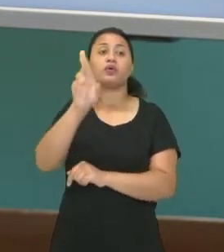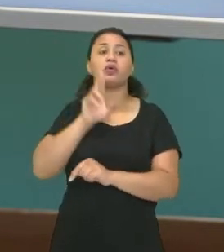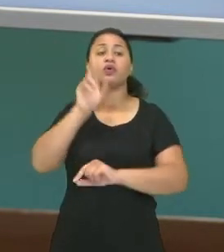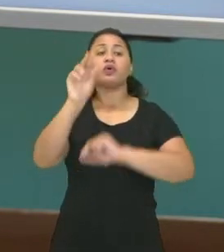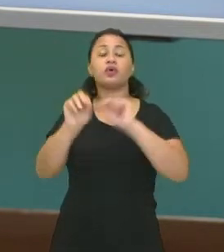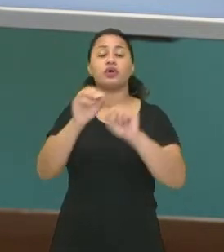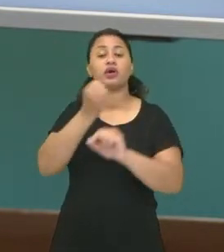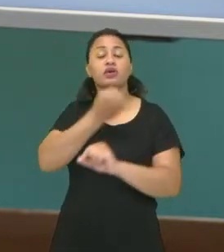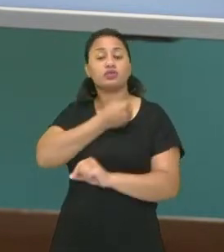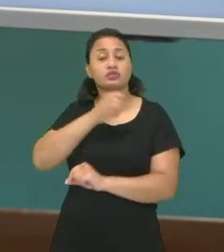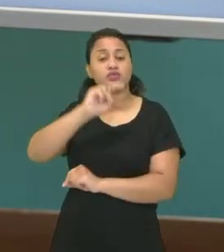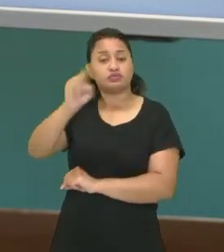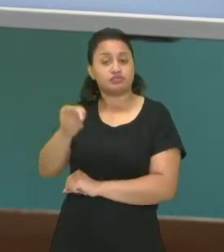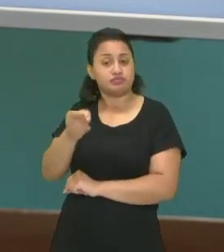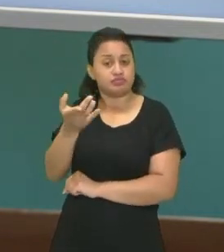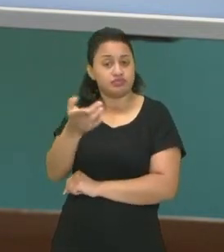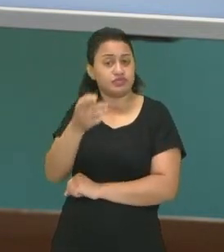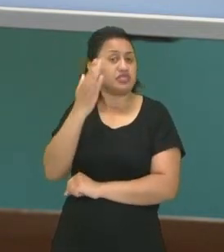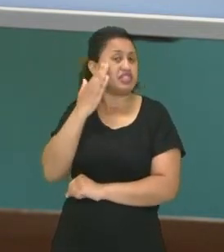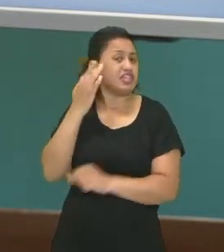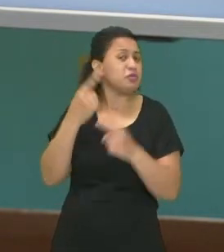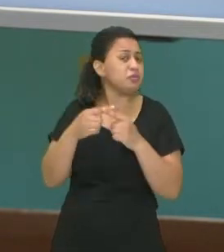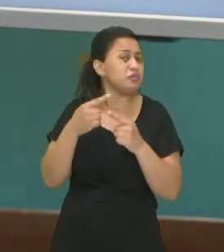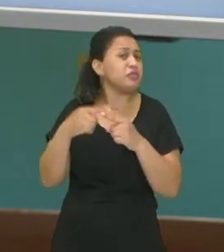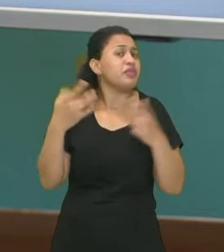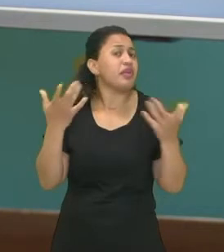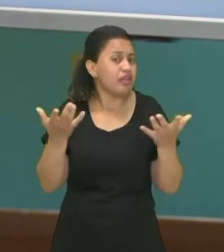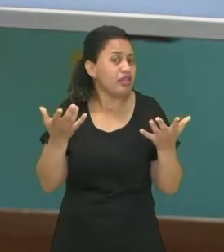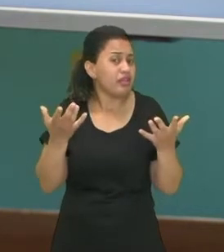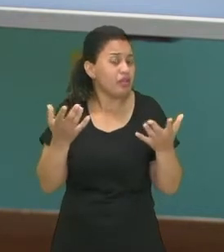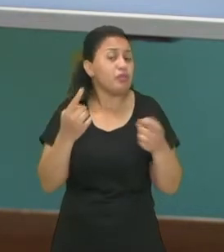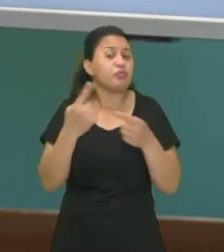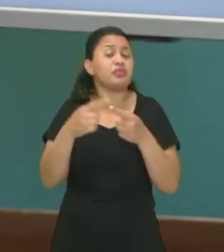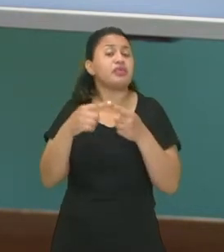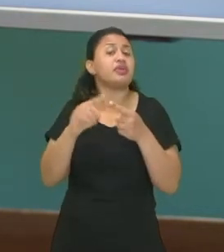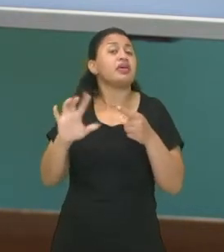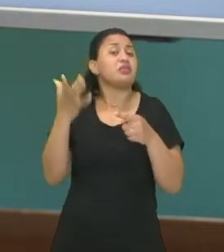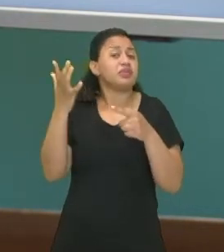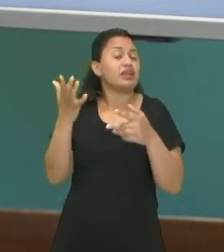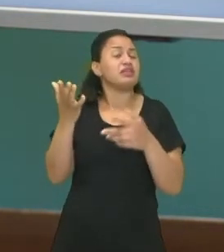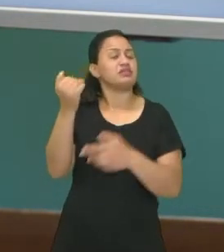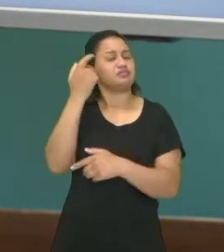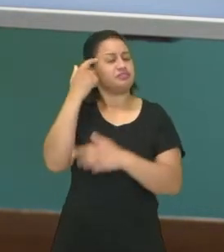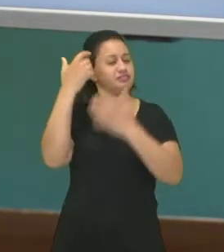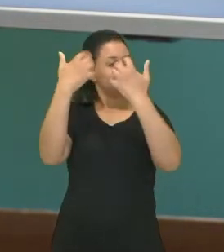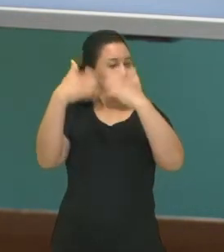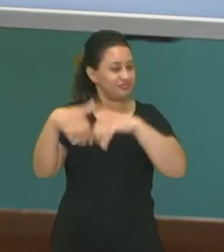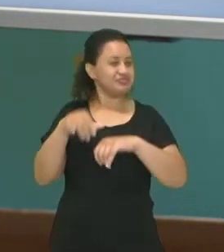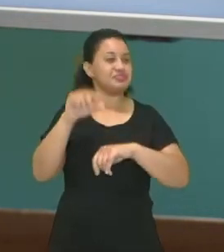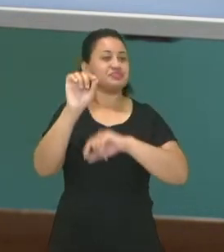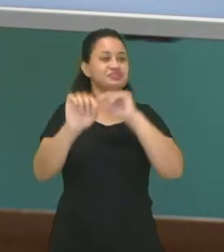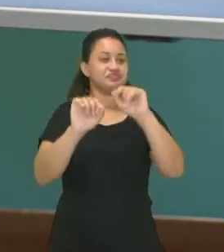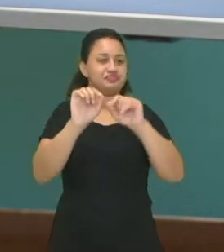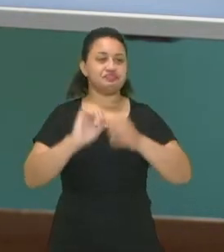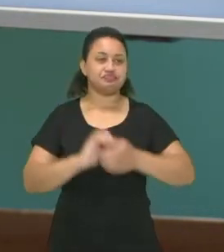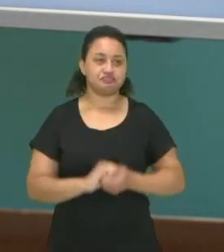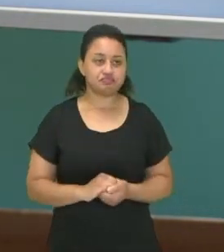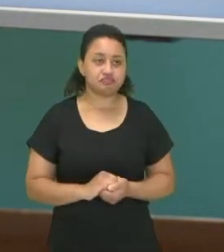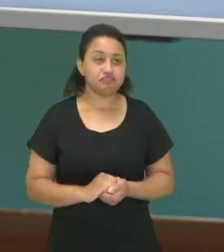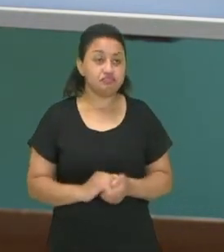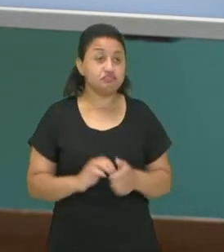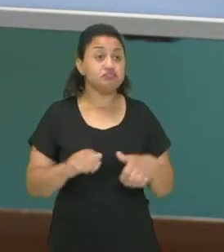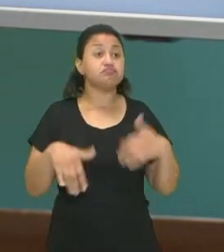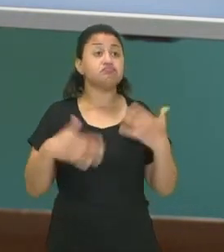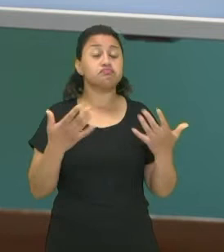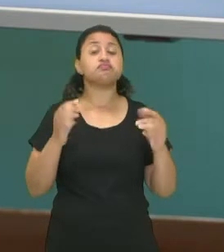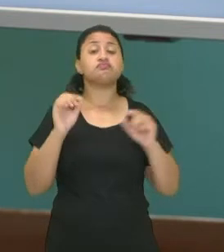o resultado é o número decimal. Você sabe o porquê disso? Você sabe por que que isso acontece? Vamos pensar aqui comigo, então, olha lá. Então, vamos